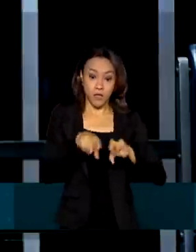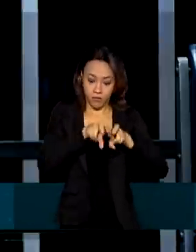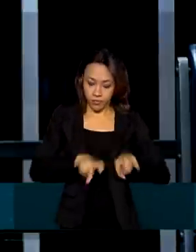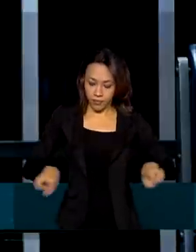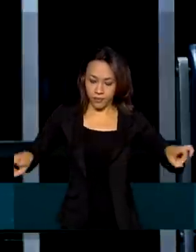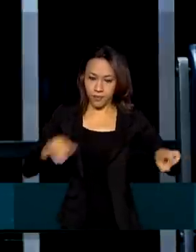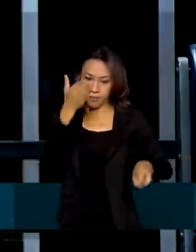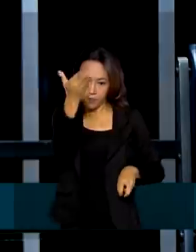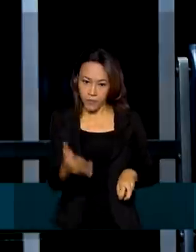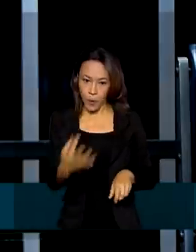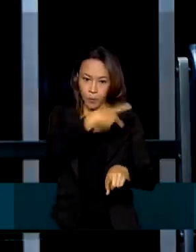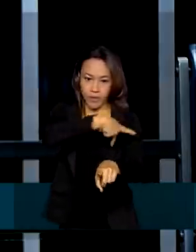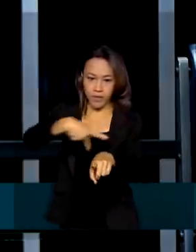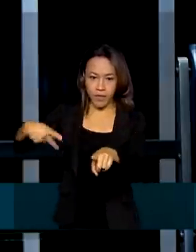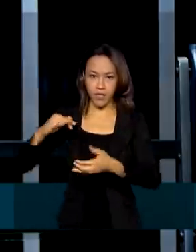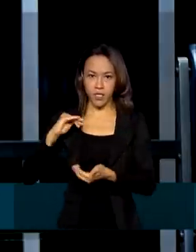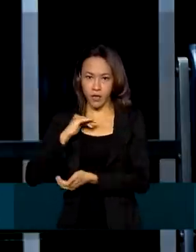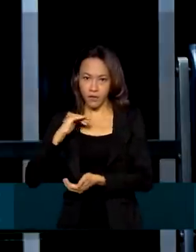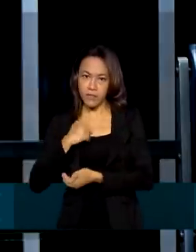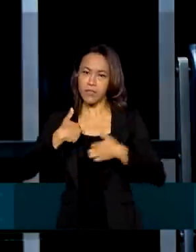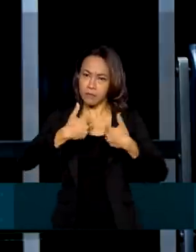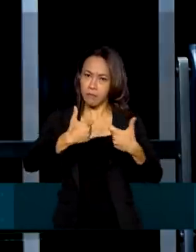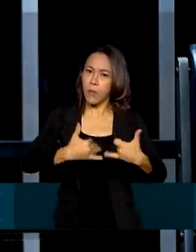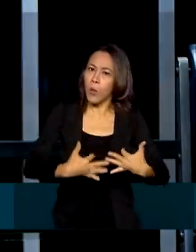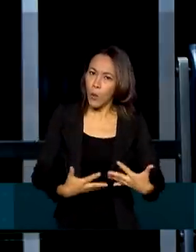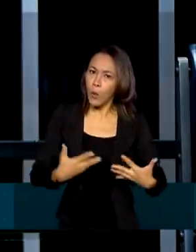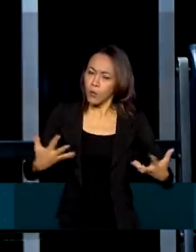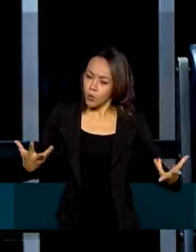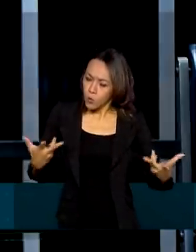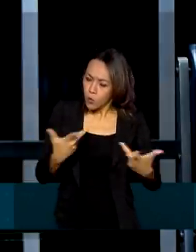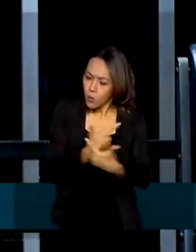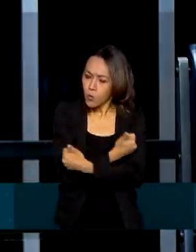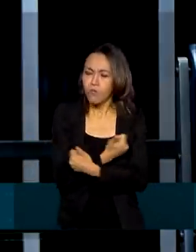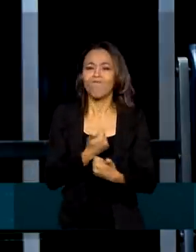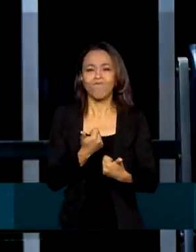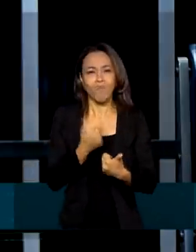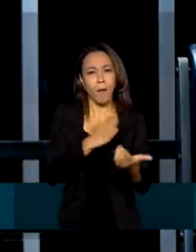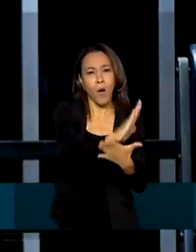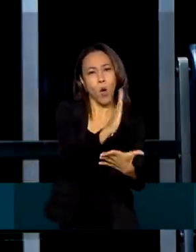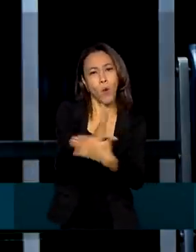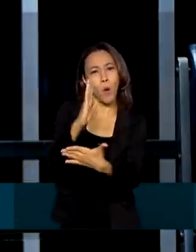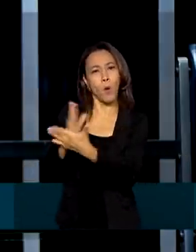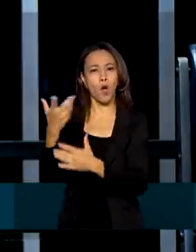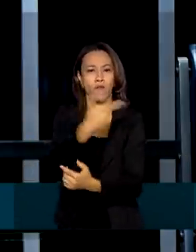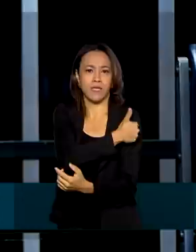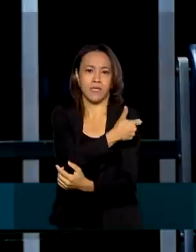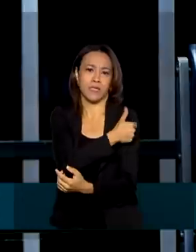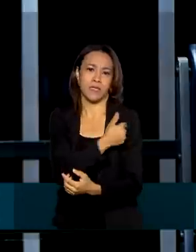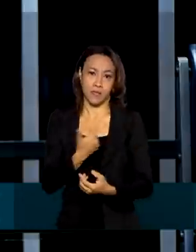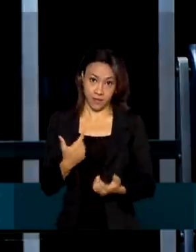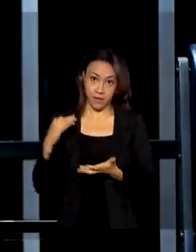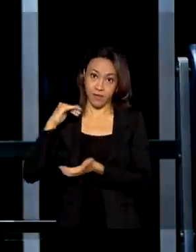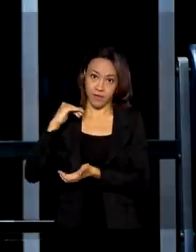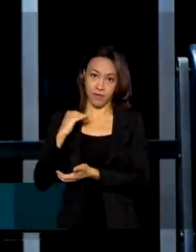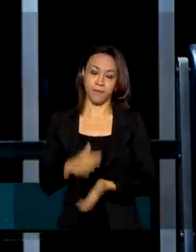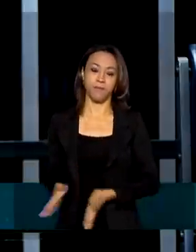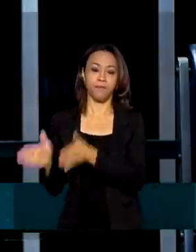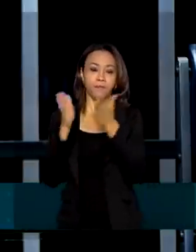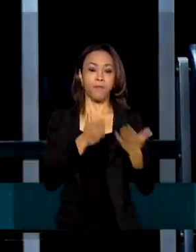da Anvisa destacou a eficiência da agência na aprovação de vacinas. Fizemos também o registro da vacina da